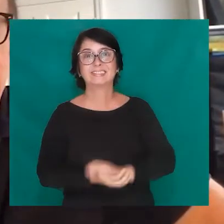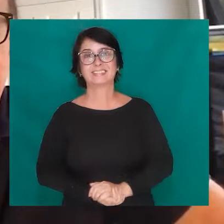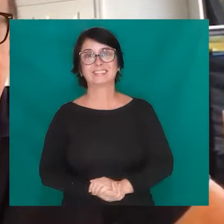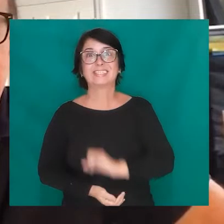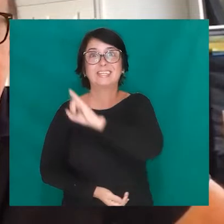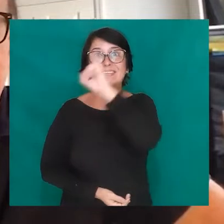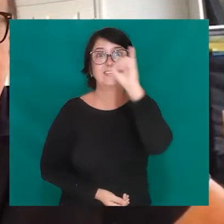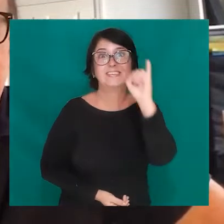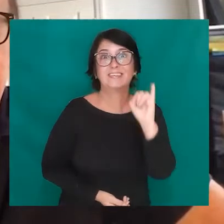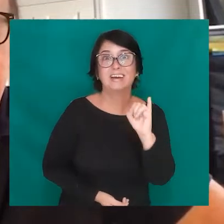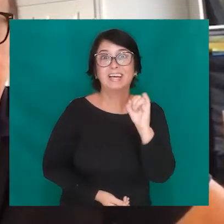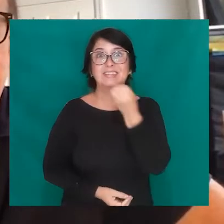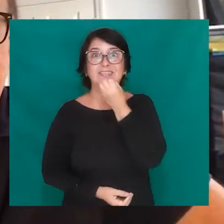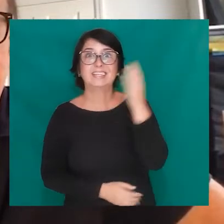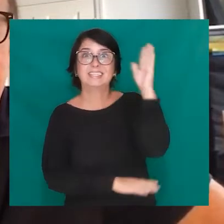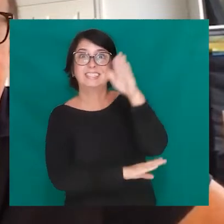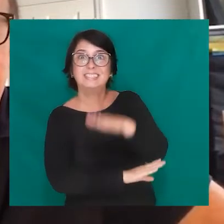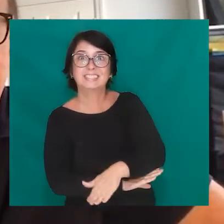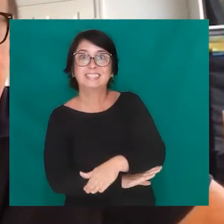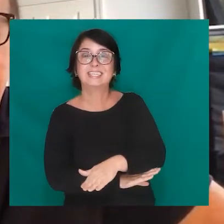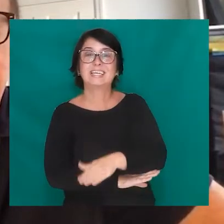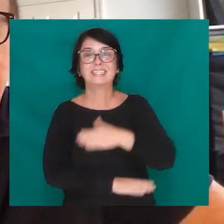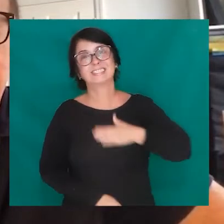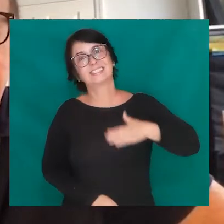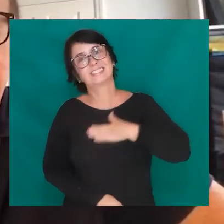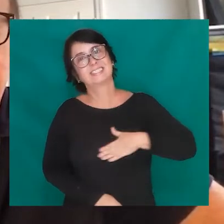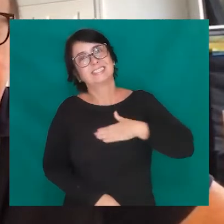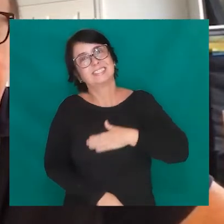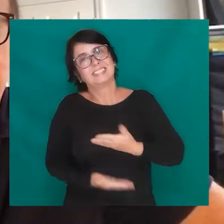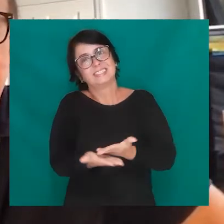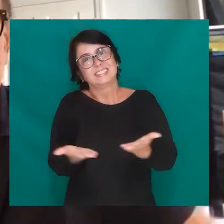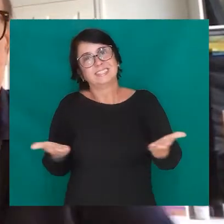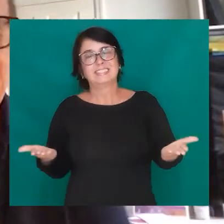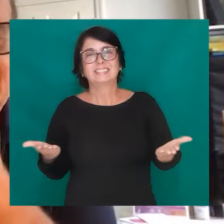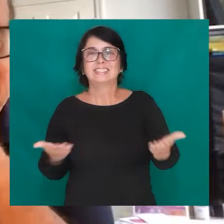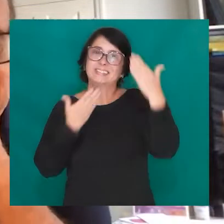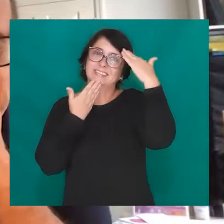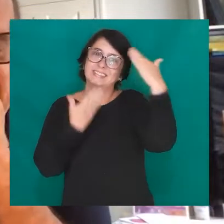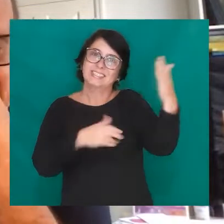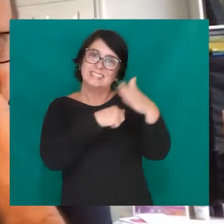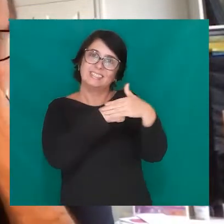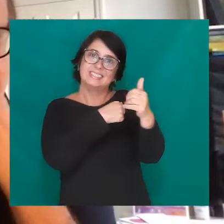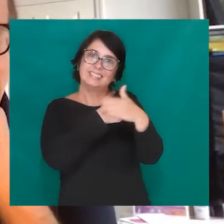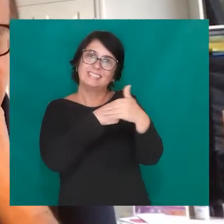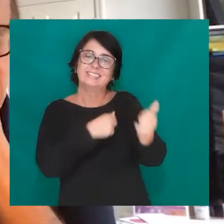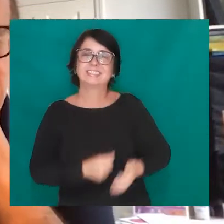Oi, buenas Marcelo, buenas Alfredo, é um prazer estar com vocês. Obrigado, querido.